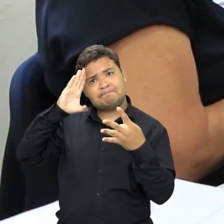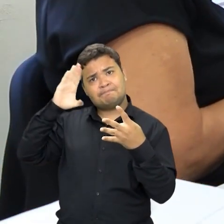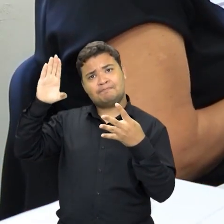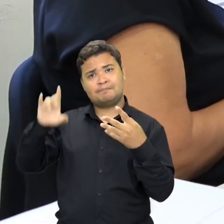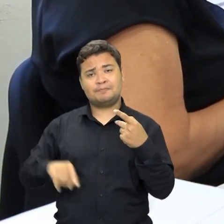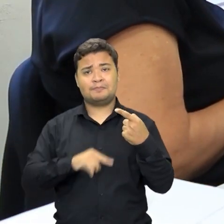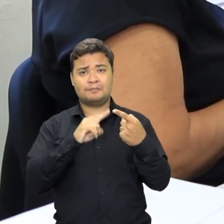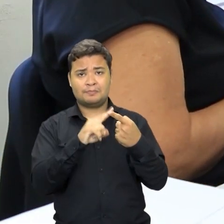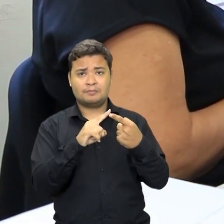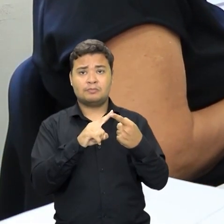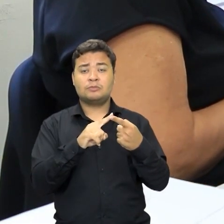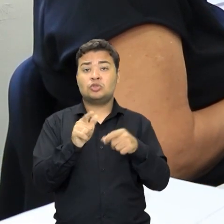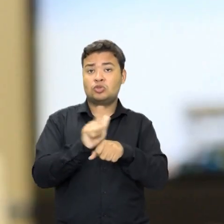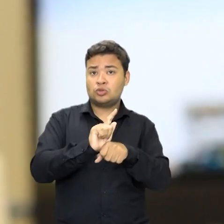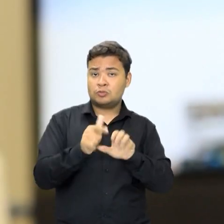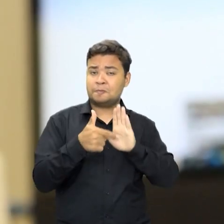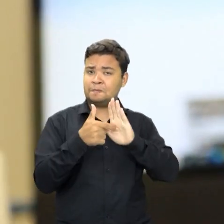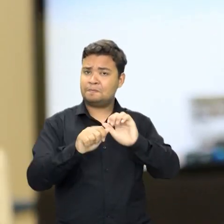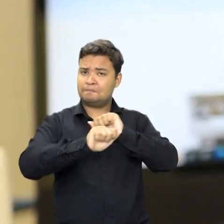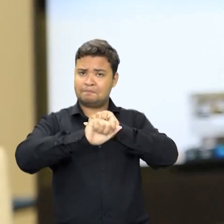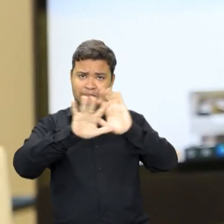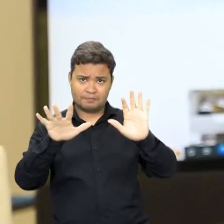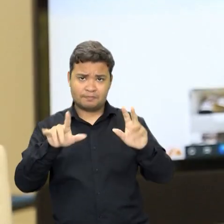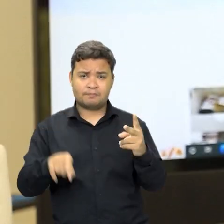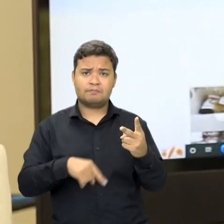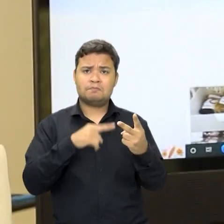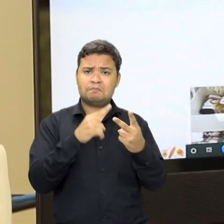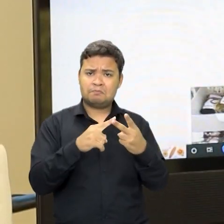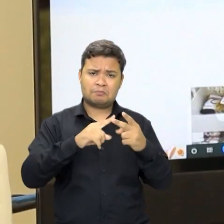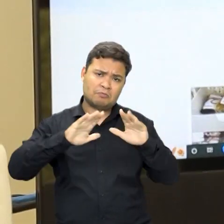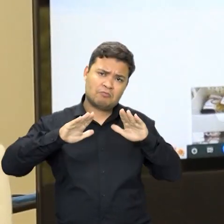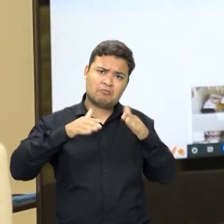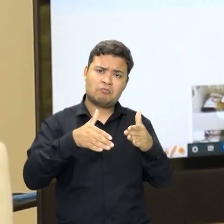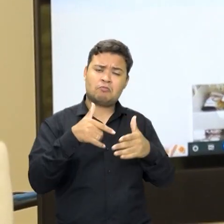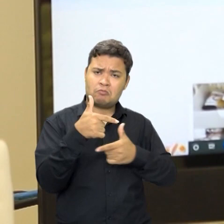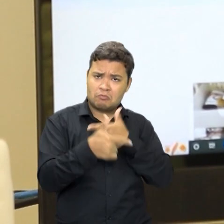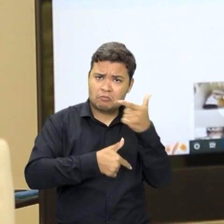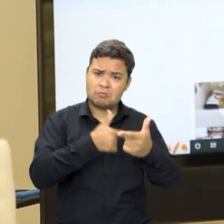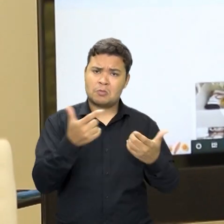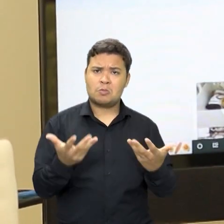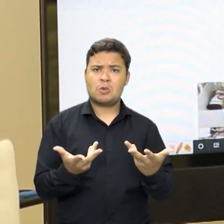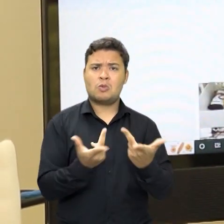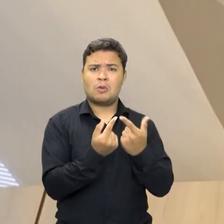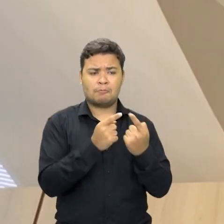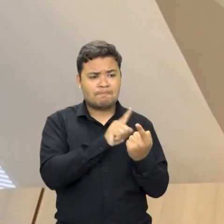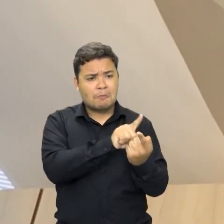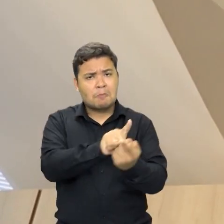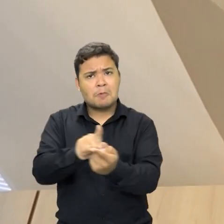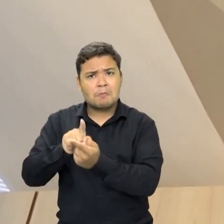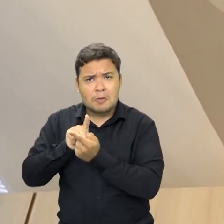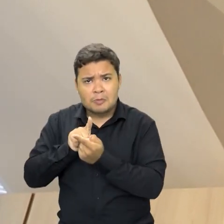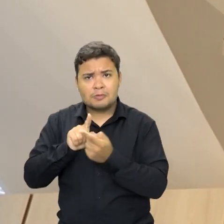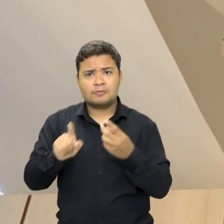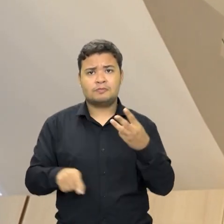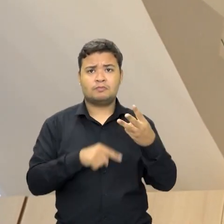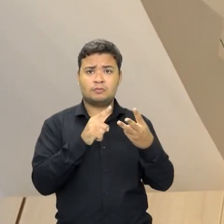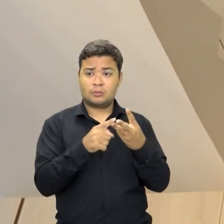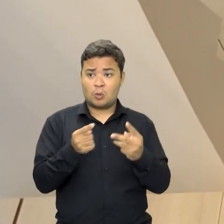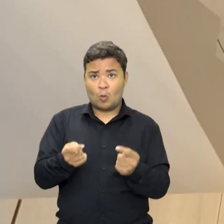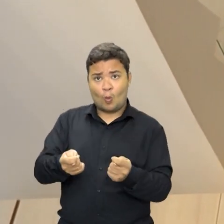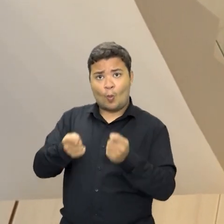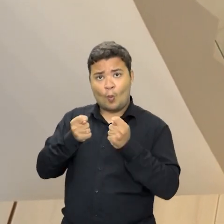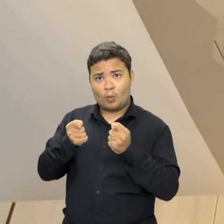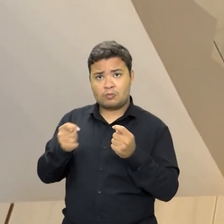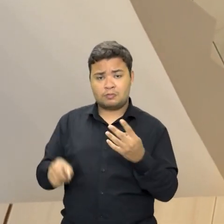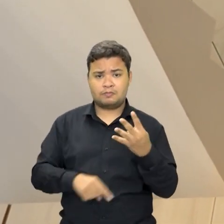4 pilares: transparência da gestão, total comprometimento com a qualidade dos serviços assistenciais, otimização